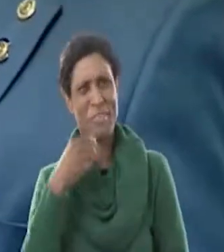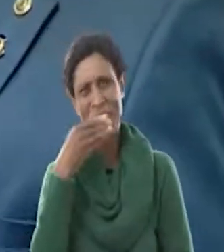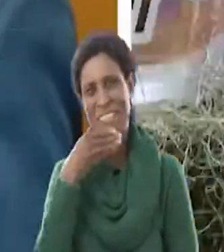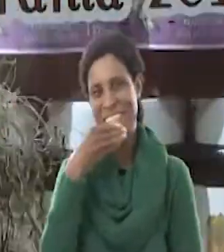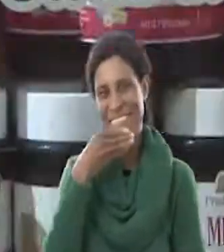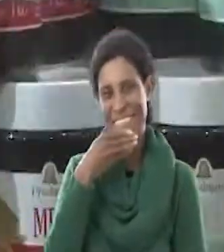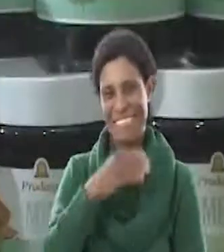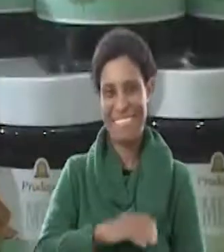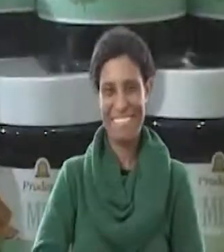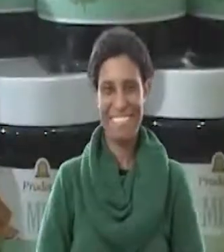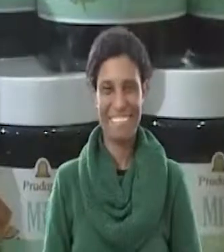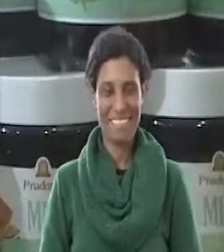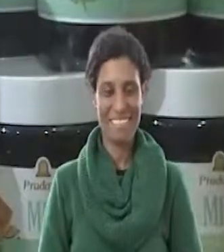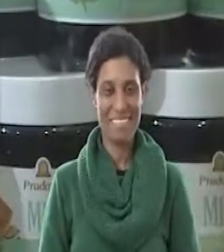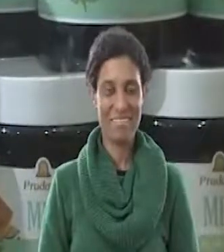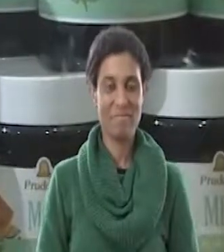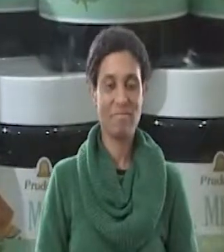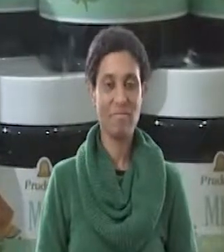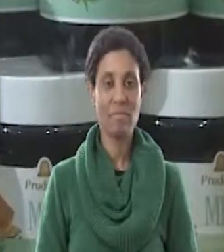eu adorei. É.